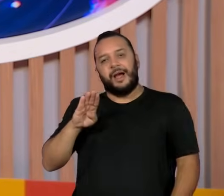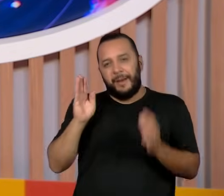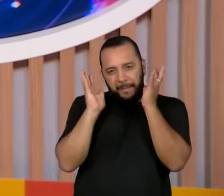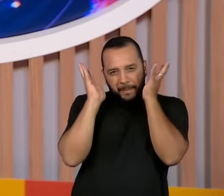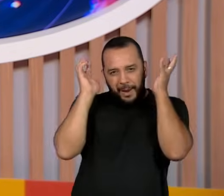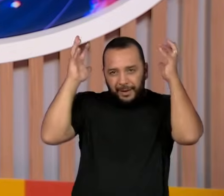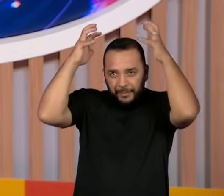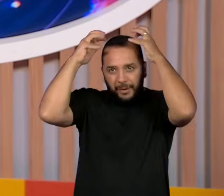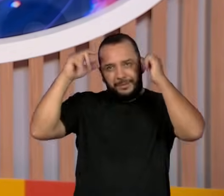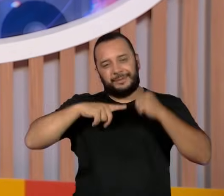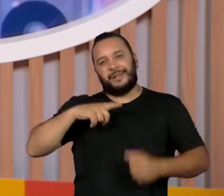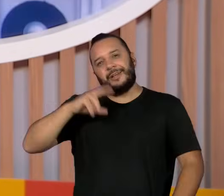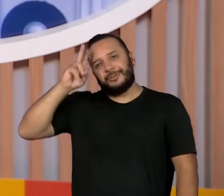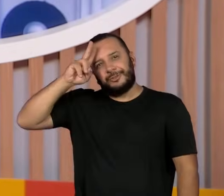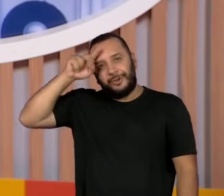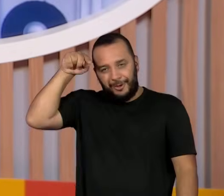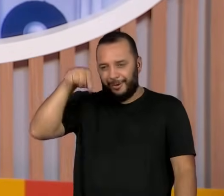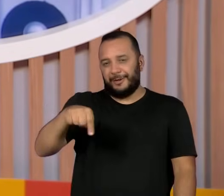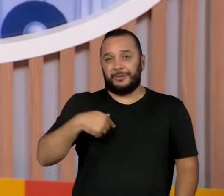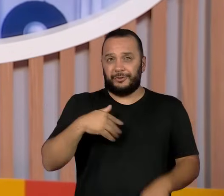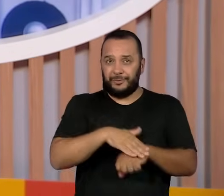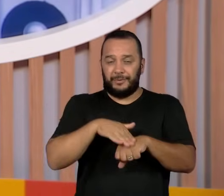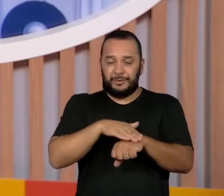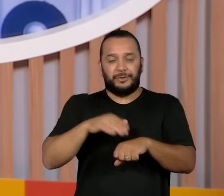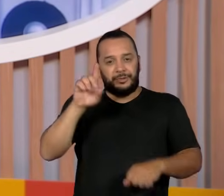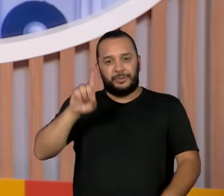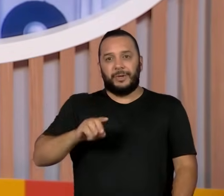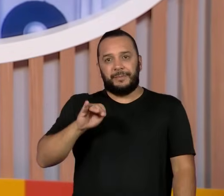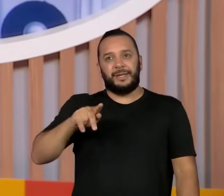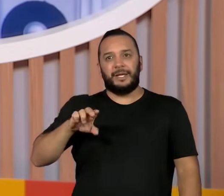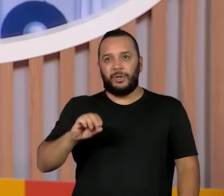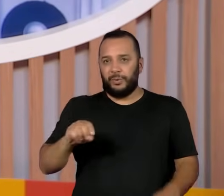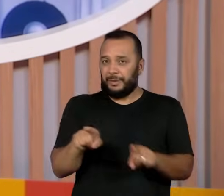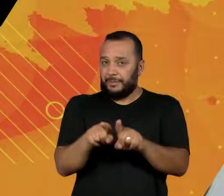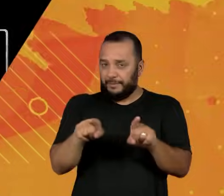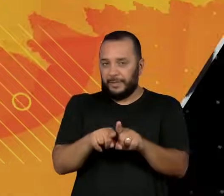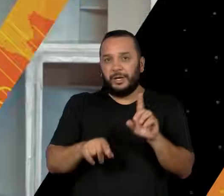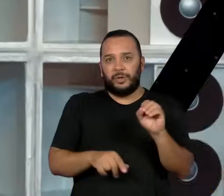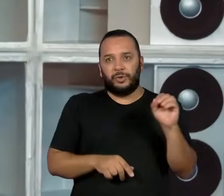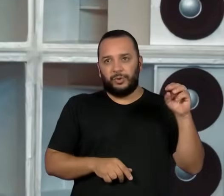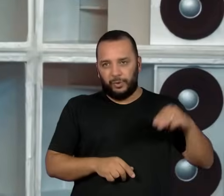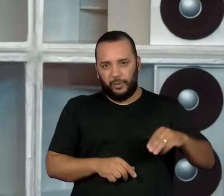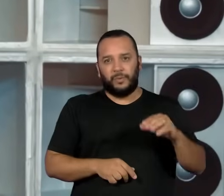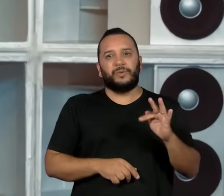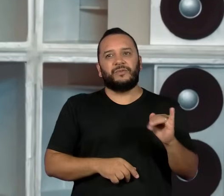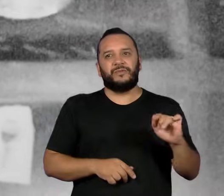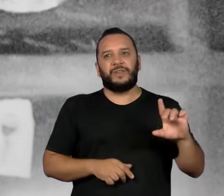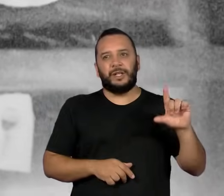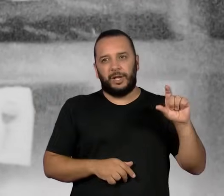com o diretor Emílio Domingos e o protagonista Dom Filó.